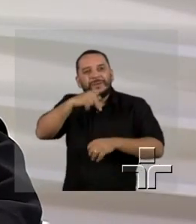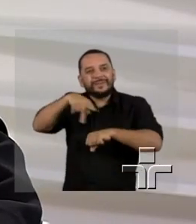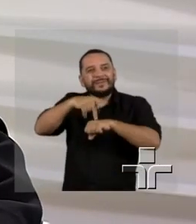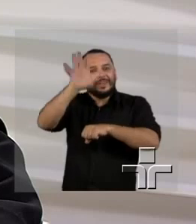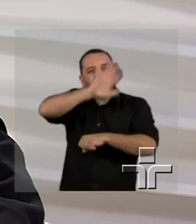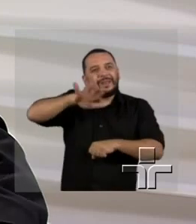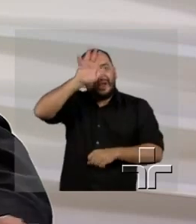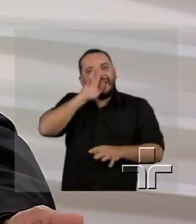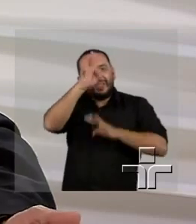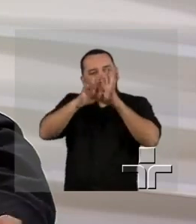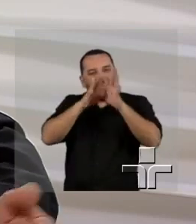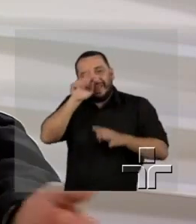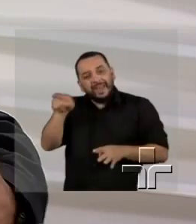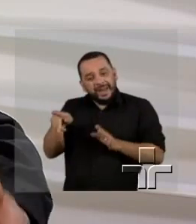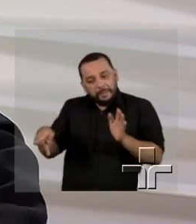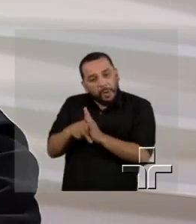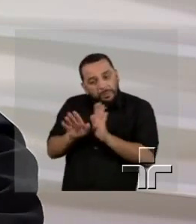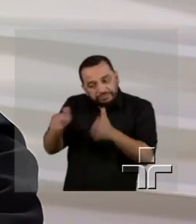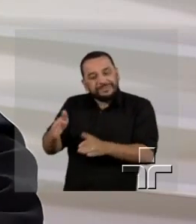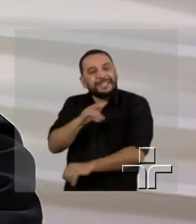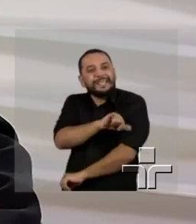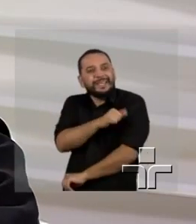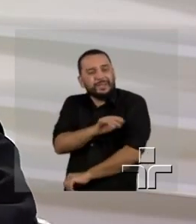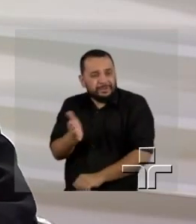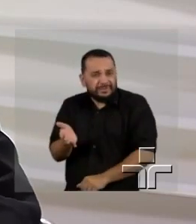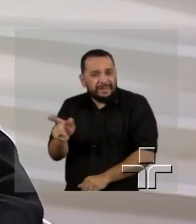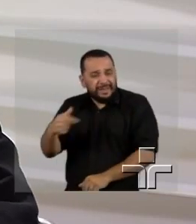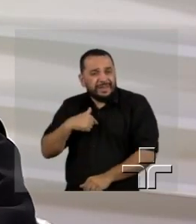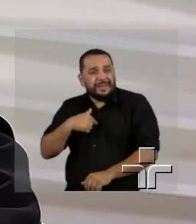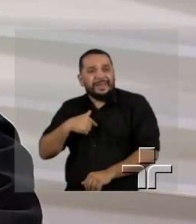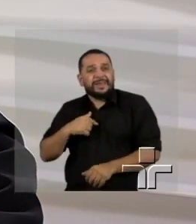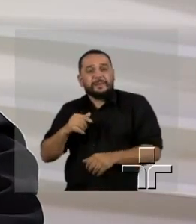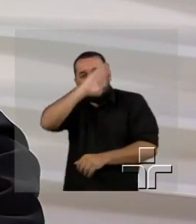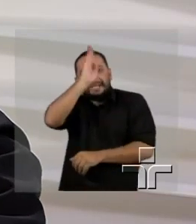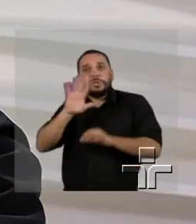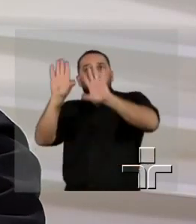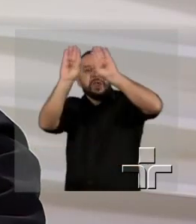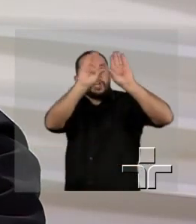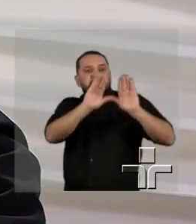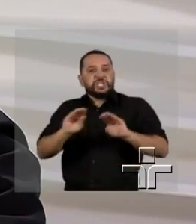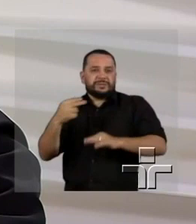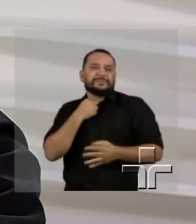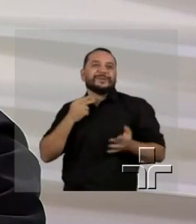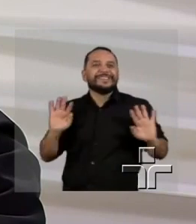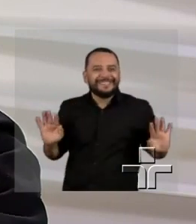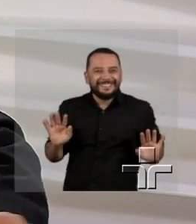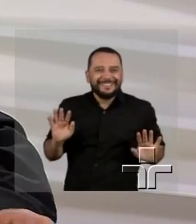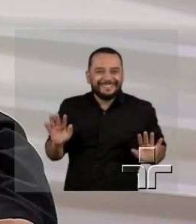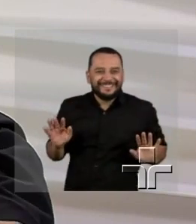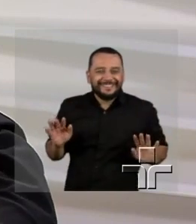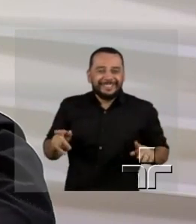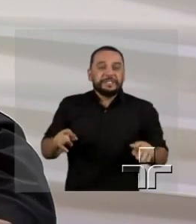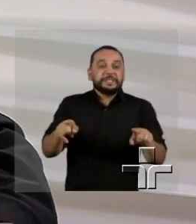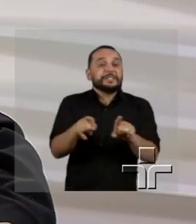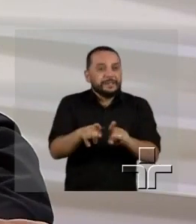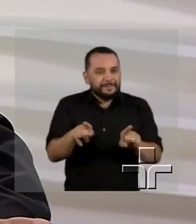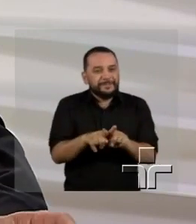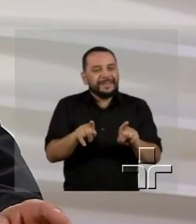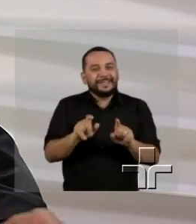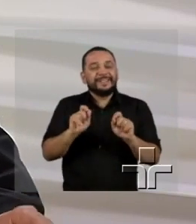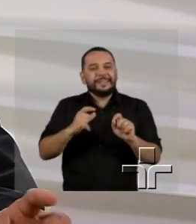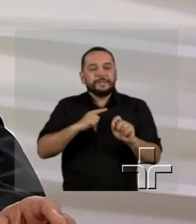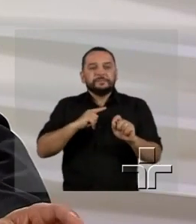em promover ideologização das forças de segurança ou isso acende um sinal amarelo para vocês? Olha,